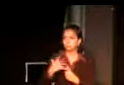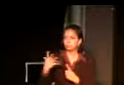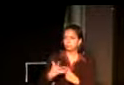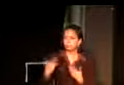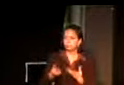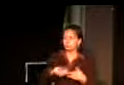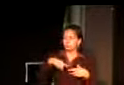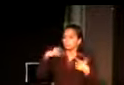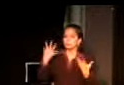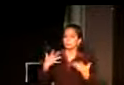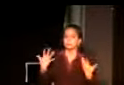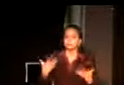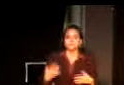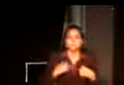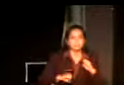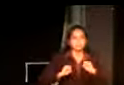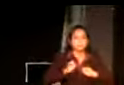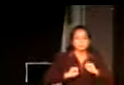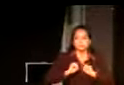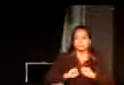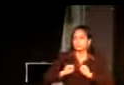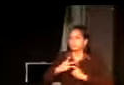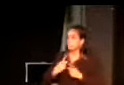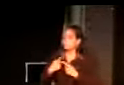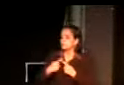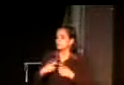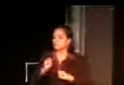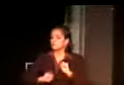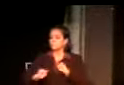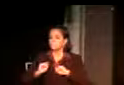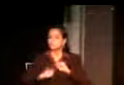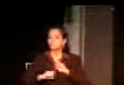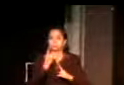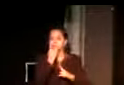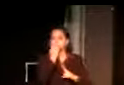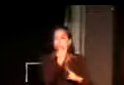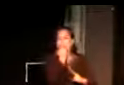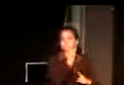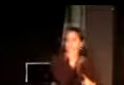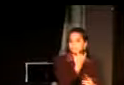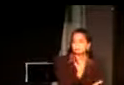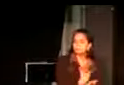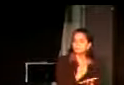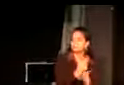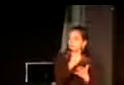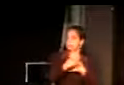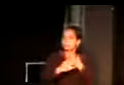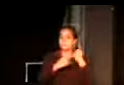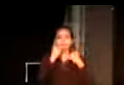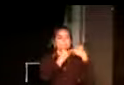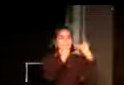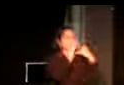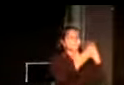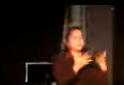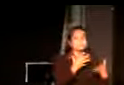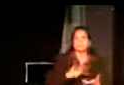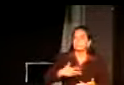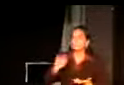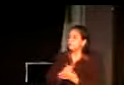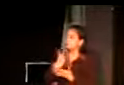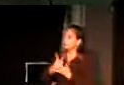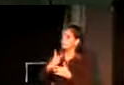gente que se angustia porque não tem que vende a alma para ter algo que outros têm para se sentir